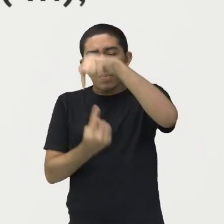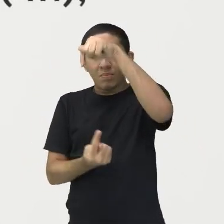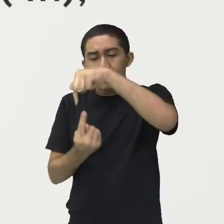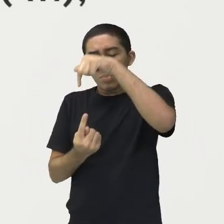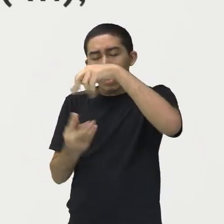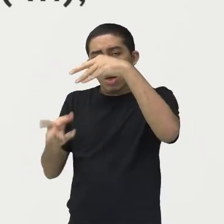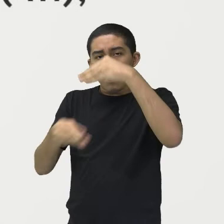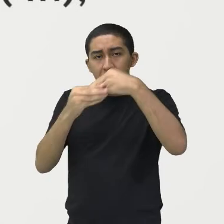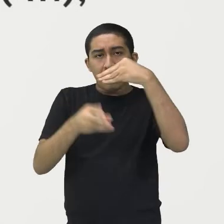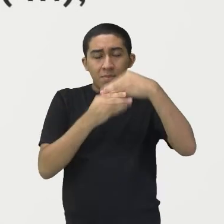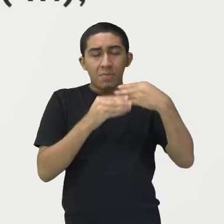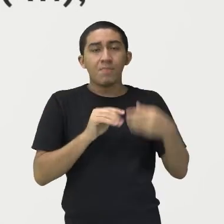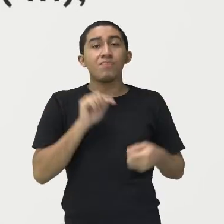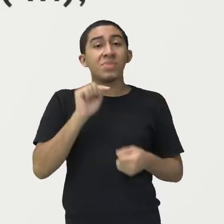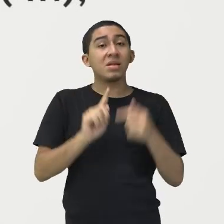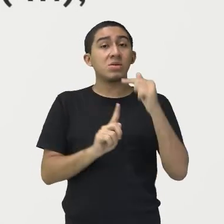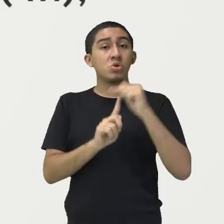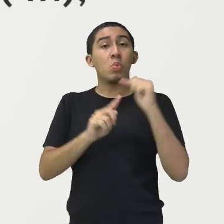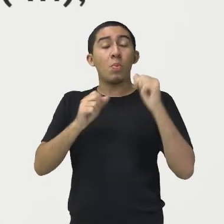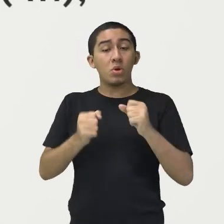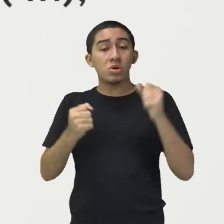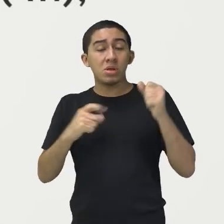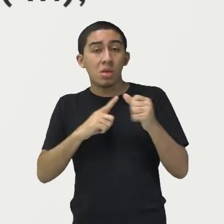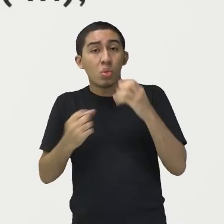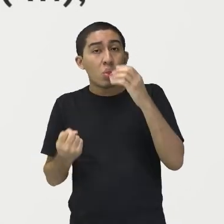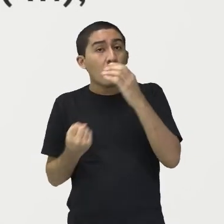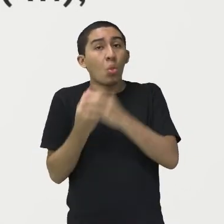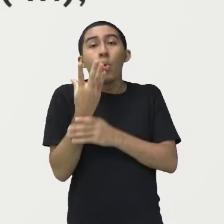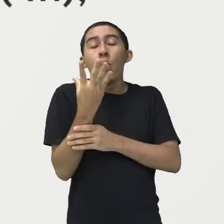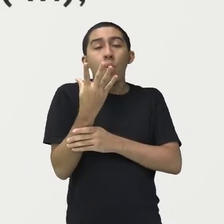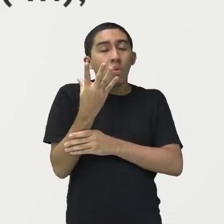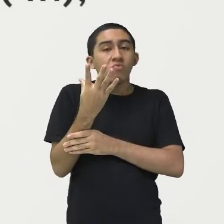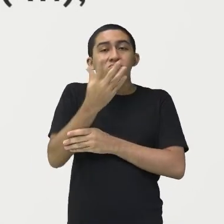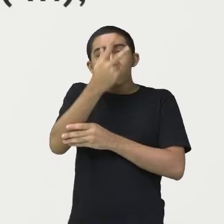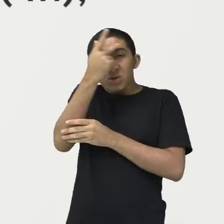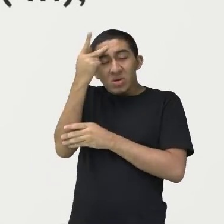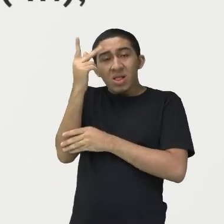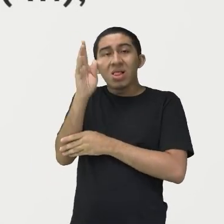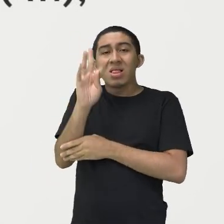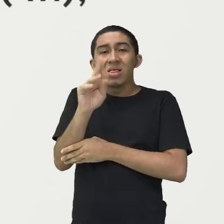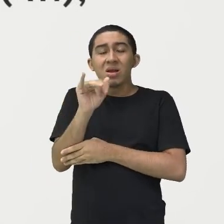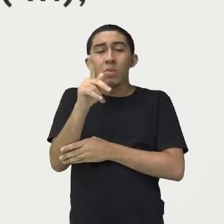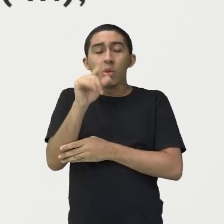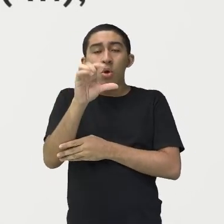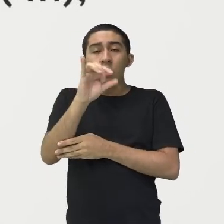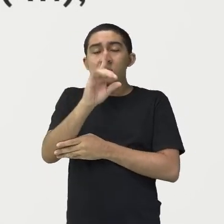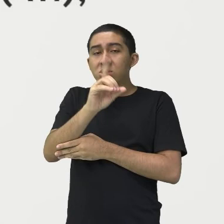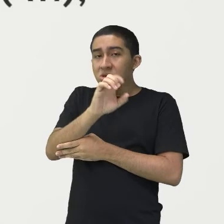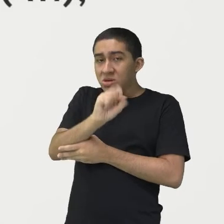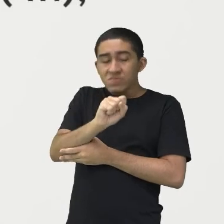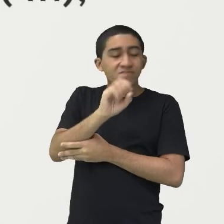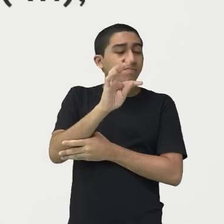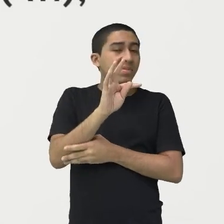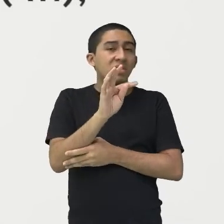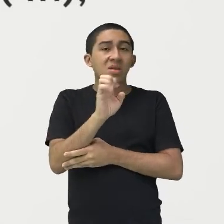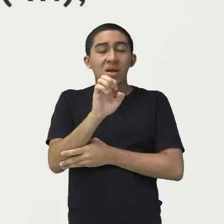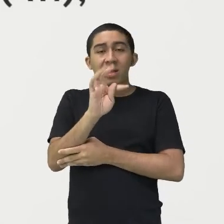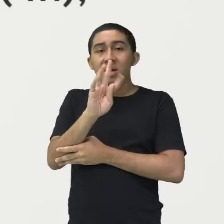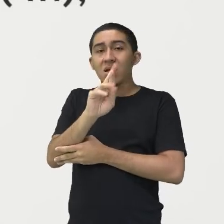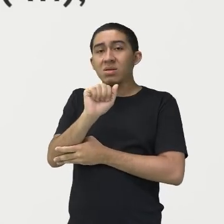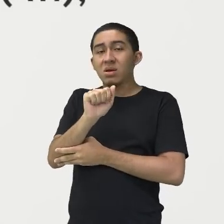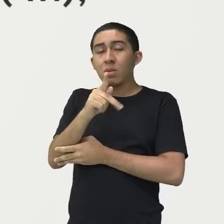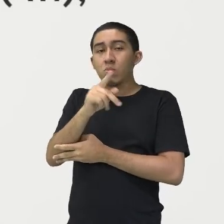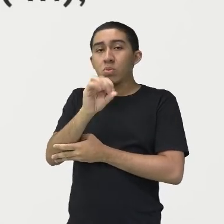mutação, podem ser formados indivíduos triploides, tetraploides, entre